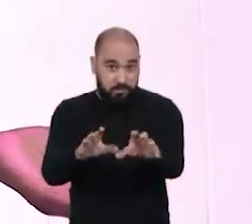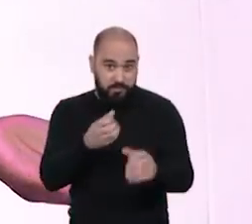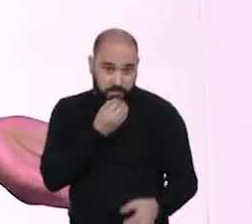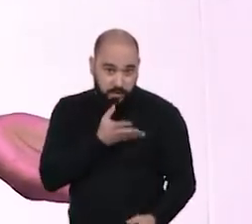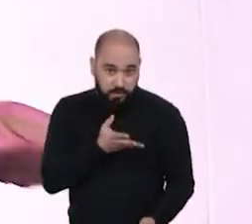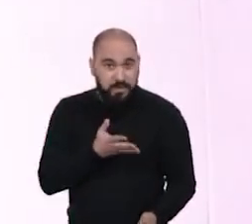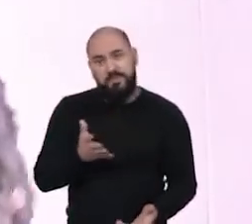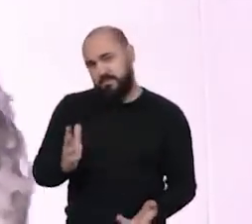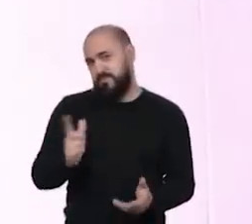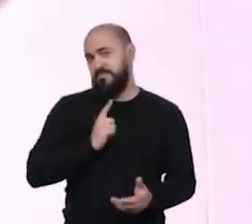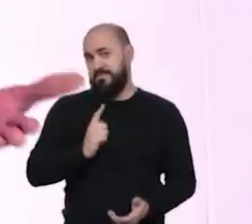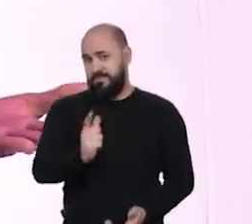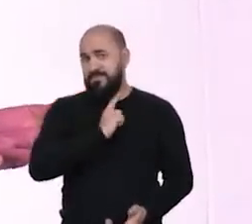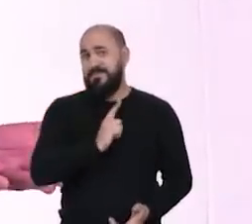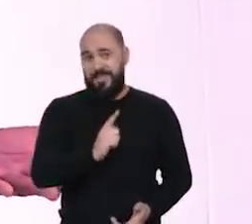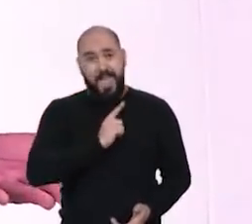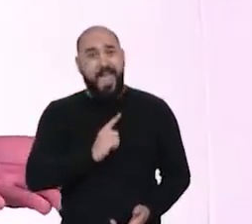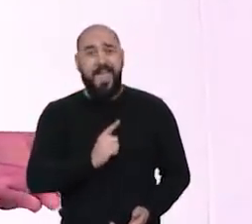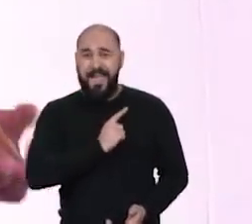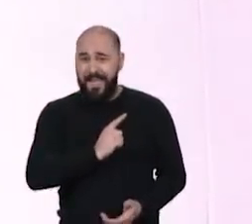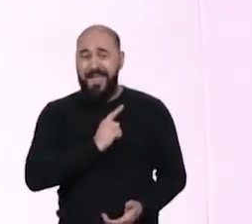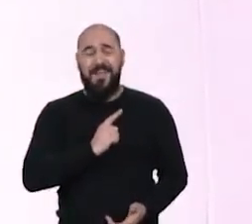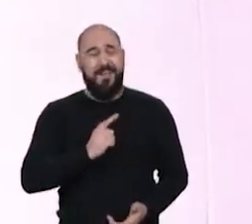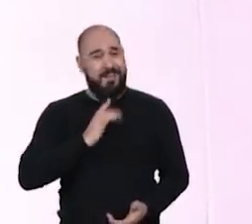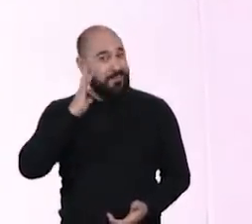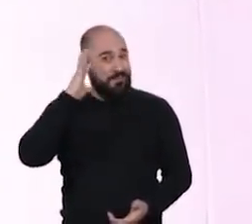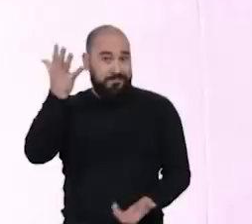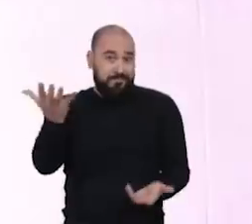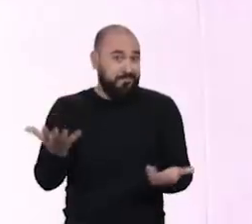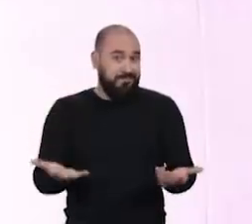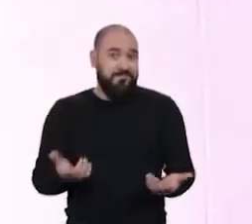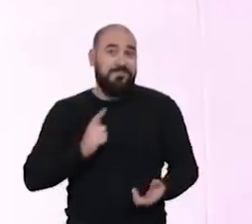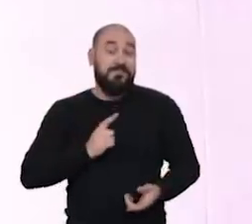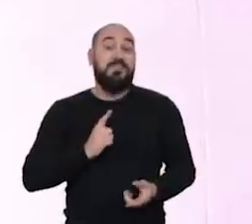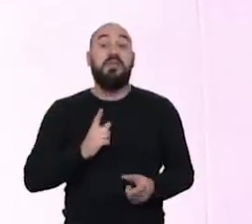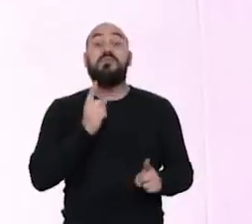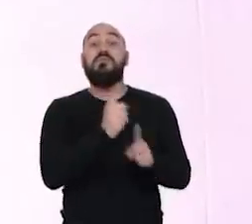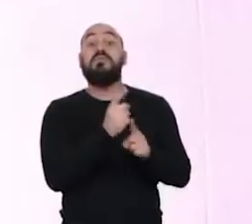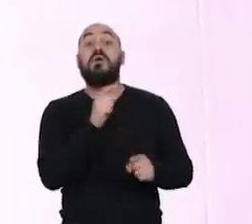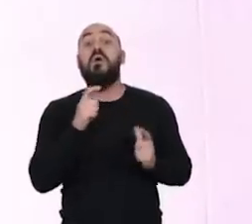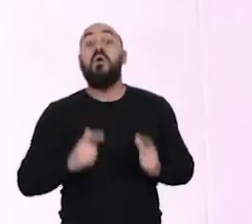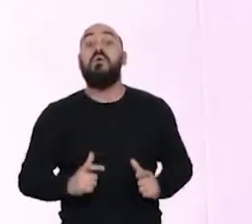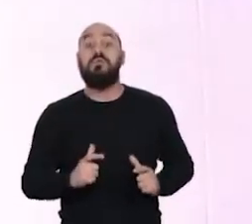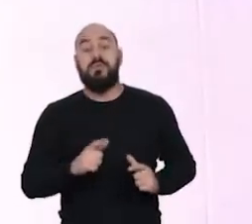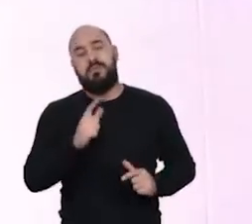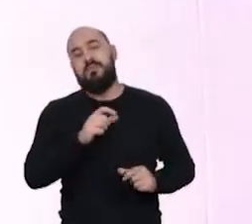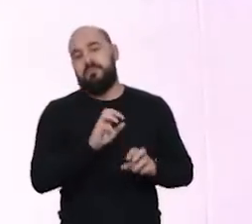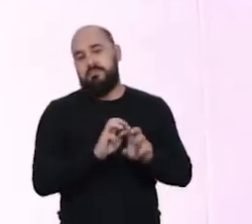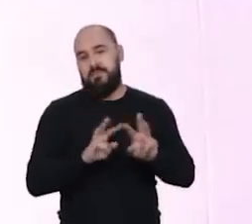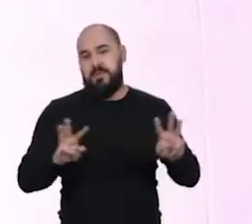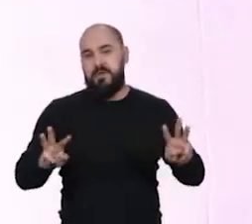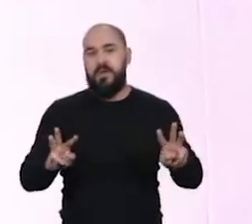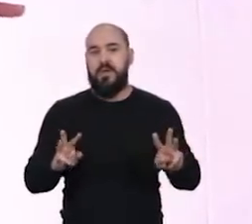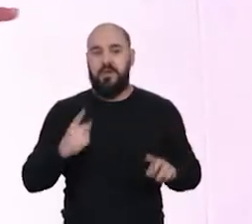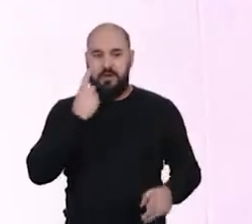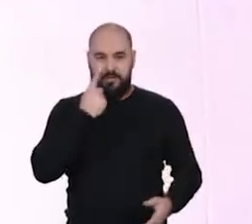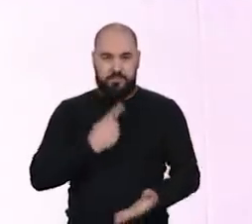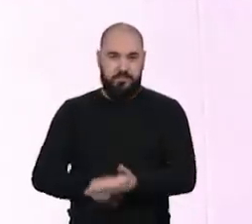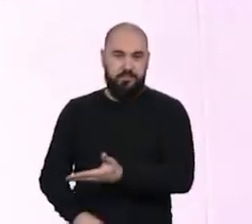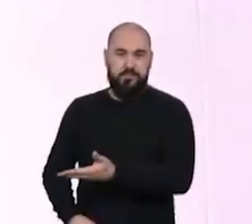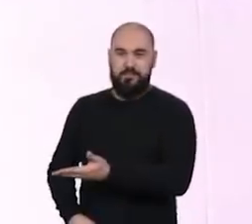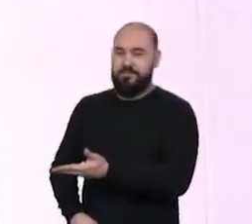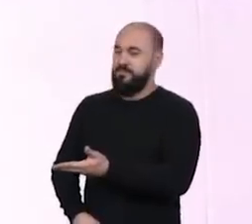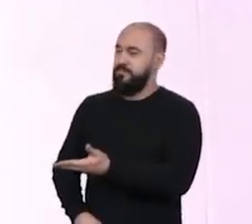pronto, tá resolvido. Porque nós pensamos nisso também. Você vai encontrar no site biblia.com.br algumas aulas,